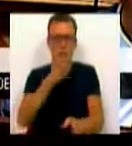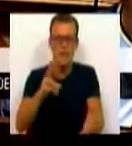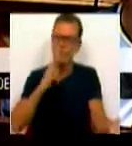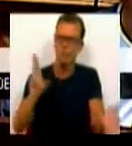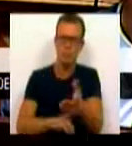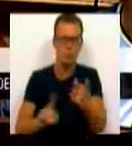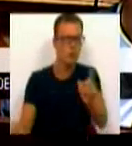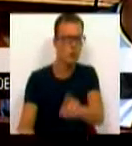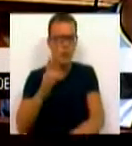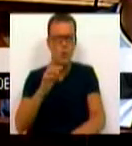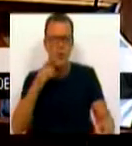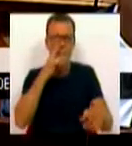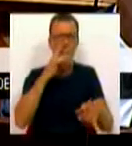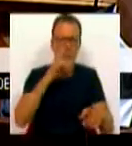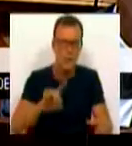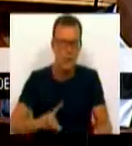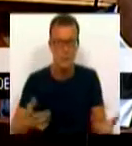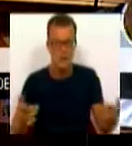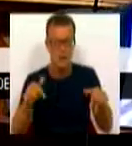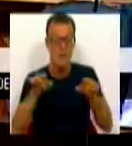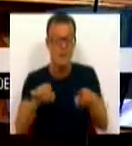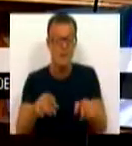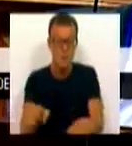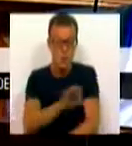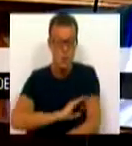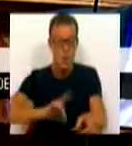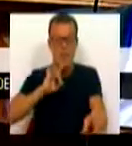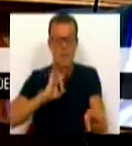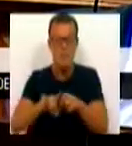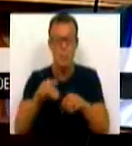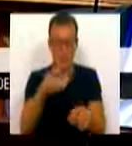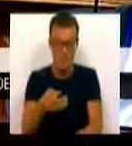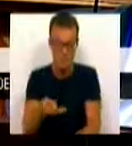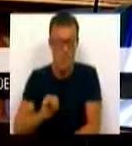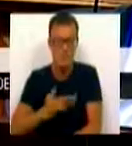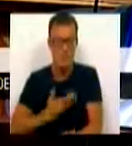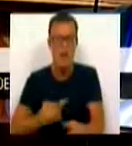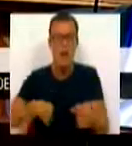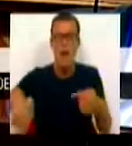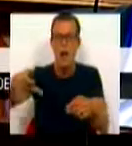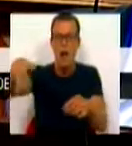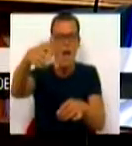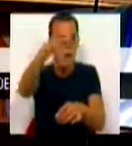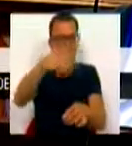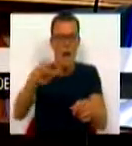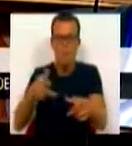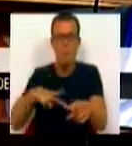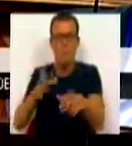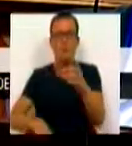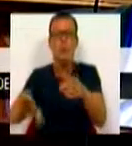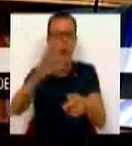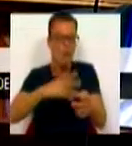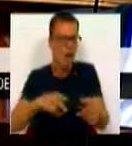que um bombeiro, e cito a Senhora Deputada do PSD, andou a deambular pelo país. Não é